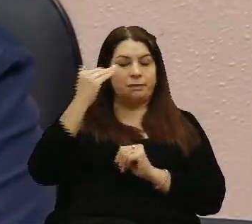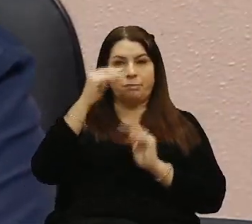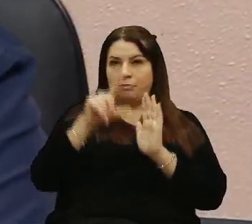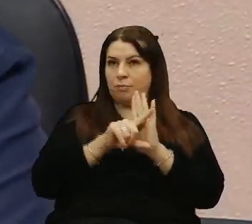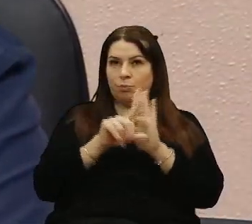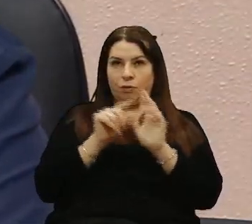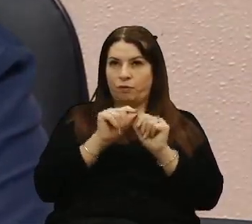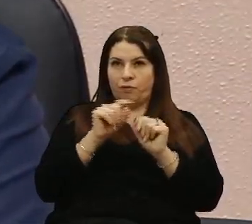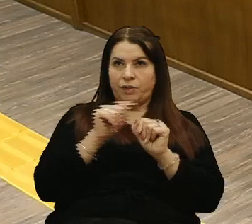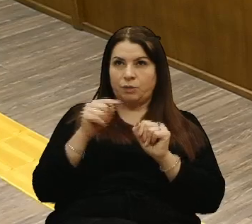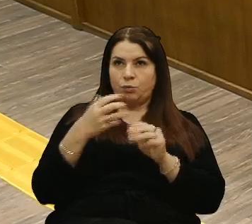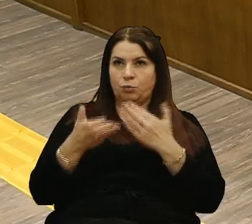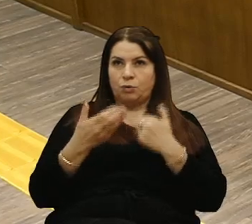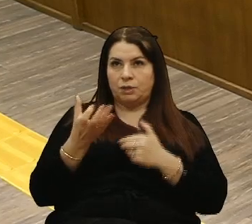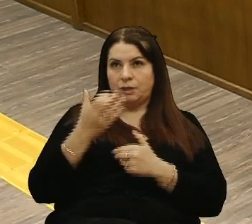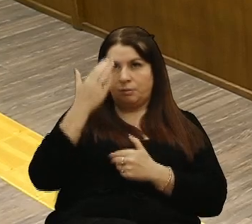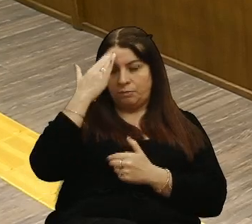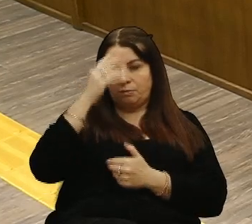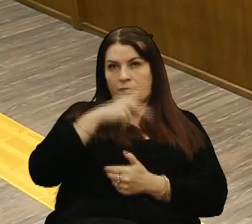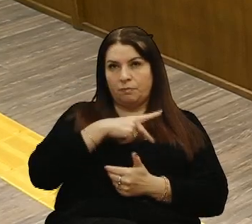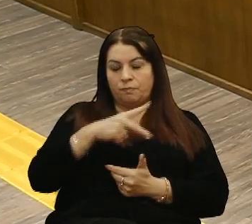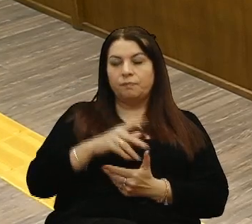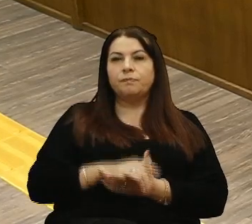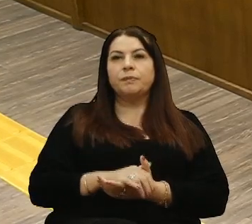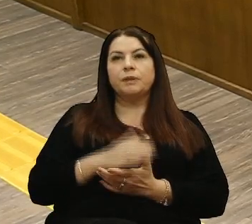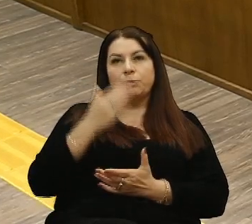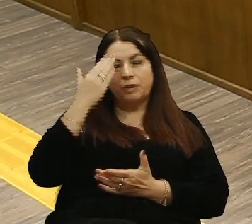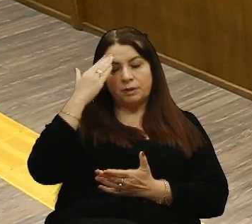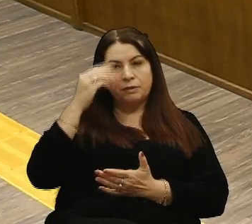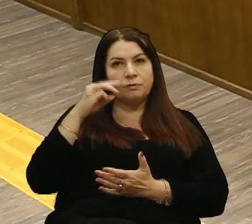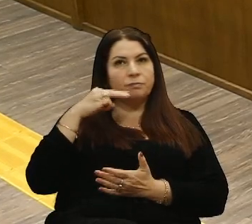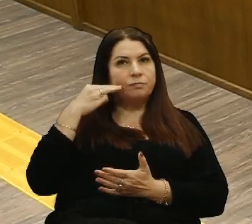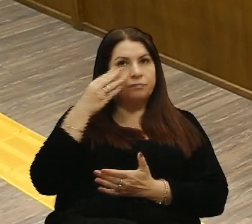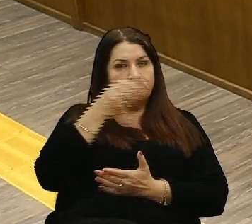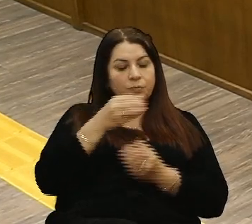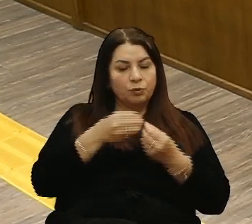não pode fazer aquilo que a gente quiser. Obrigada, senhor presidente. Obrigado, vereadora Marisol Santos, prejudicada. Vereador